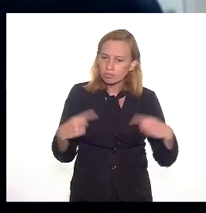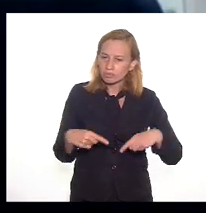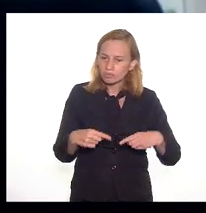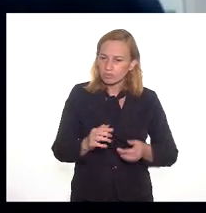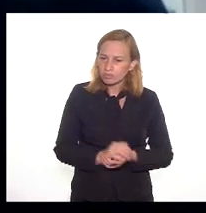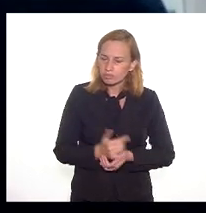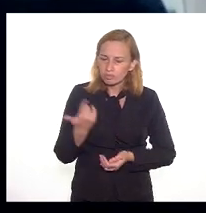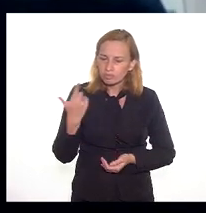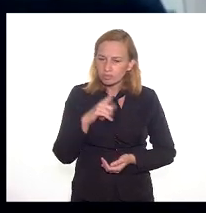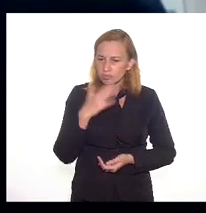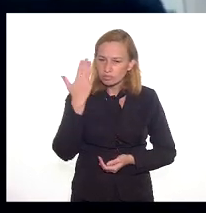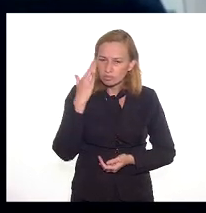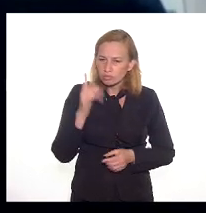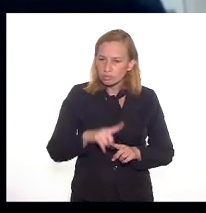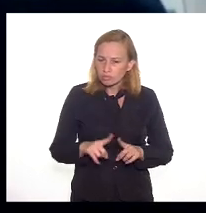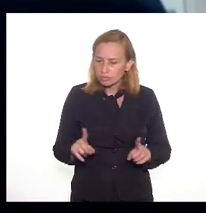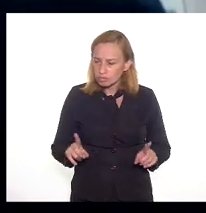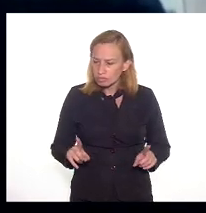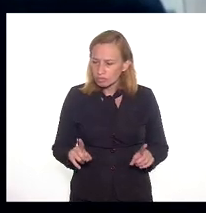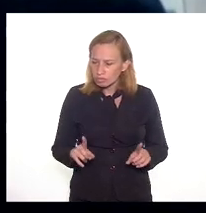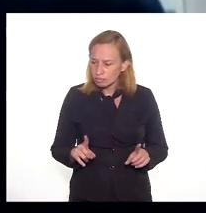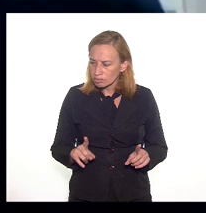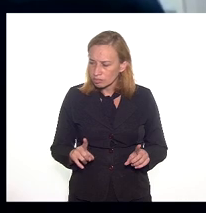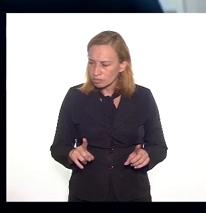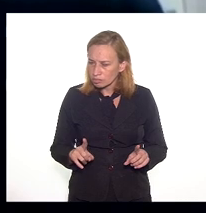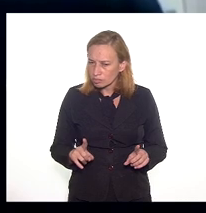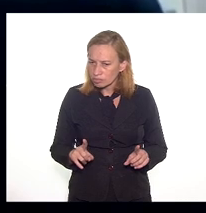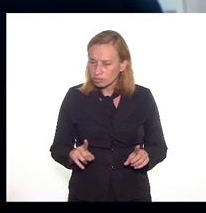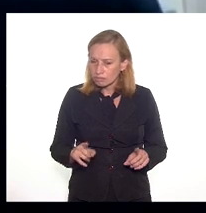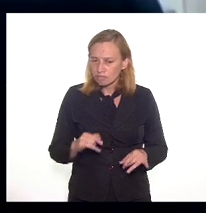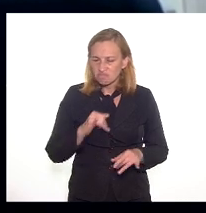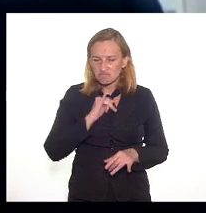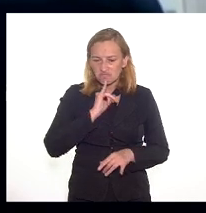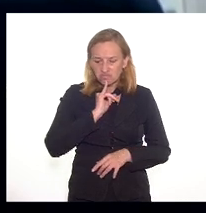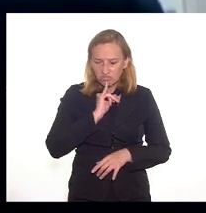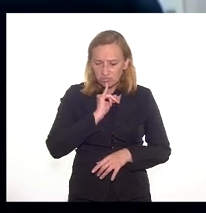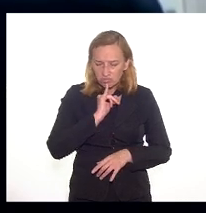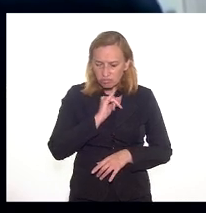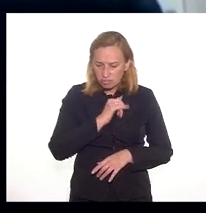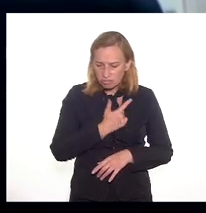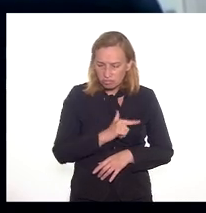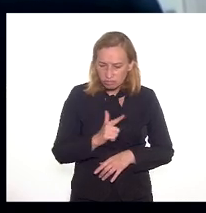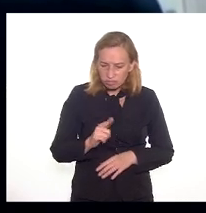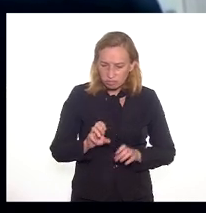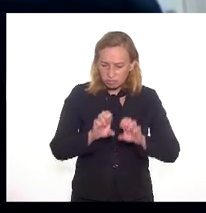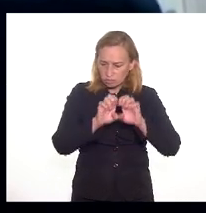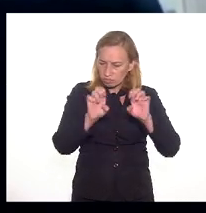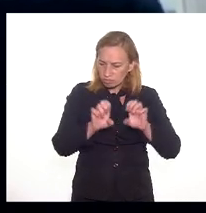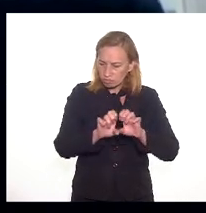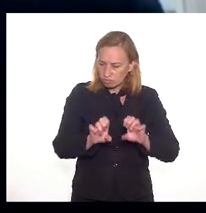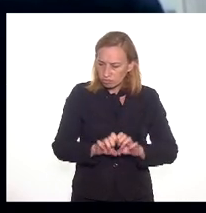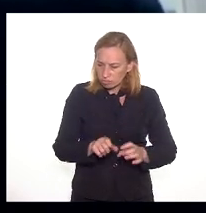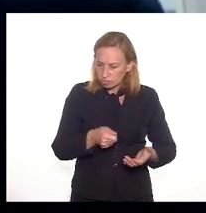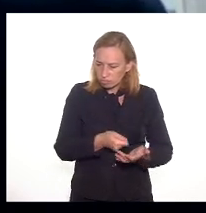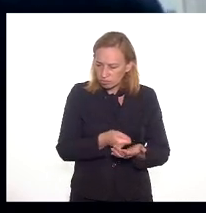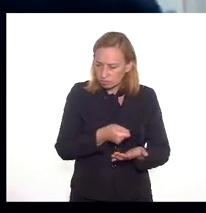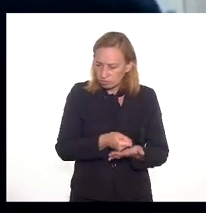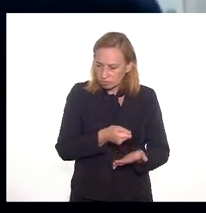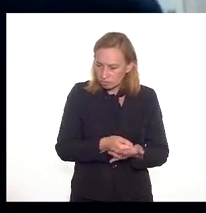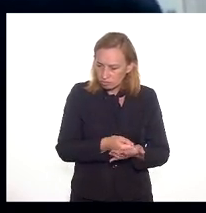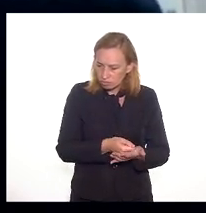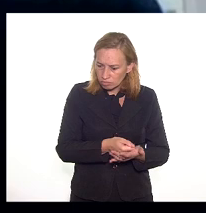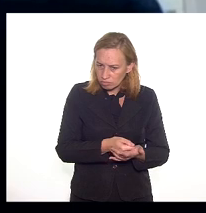gente consegue atender. Mas, felizmente, a gente não tem uma estrutura, uma obrigação em